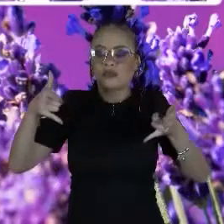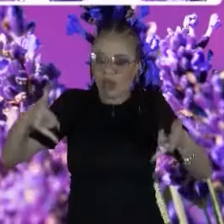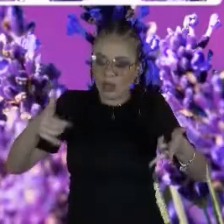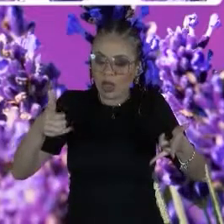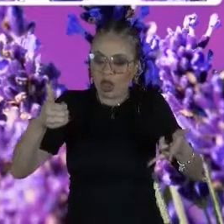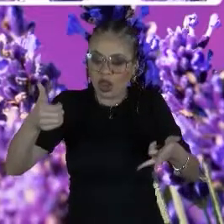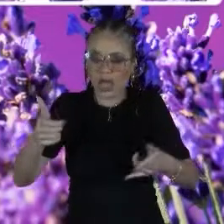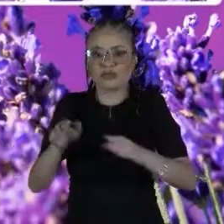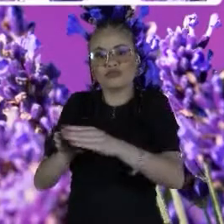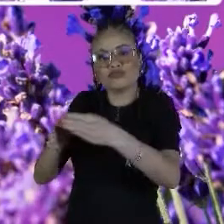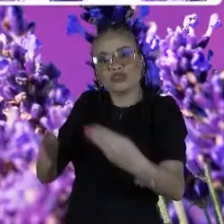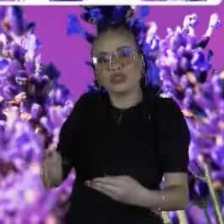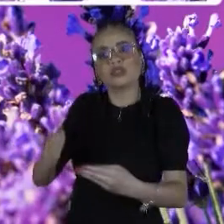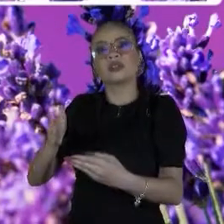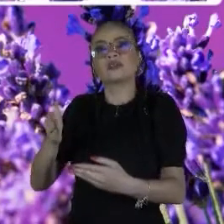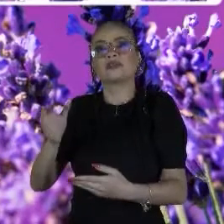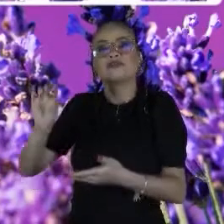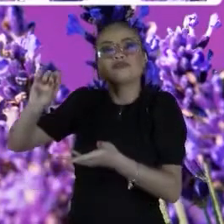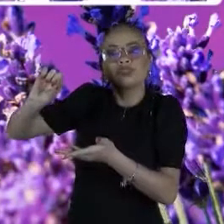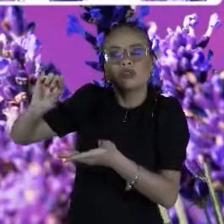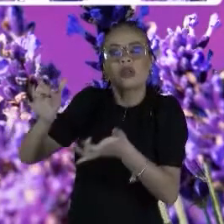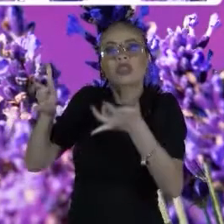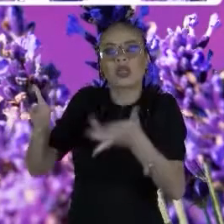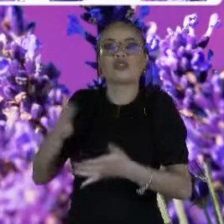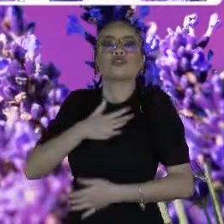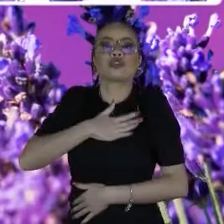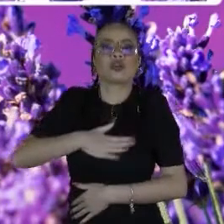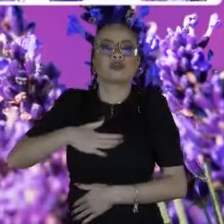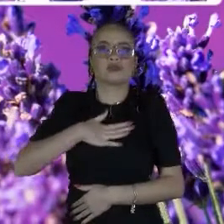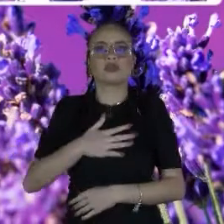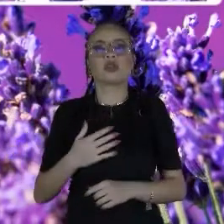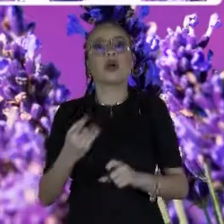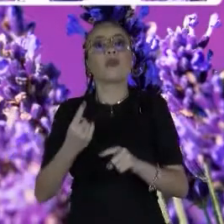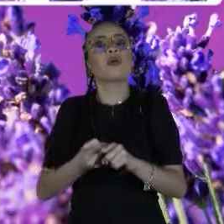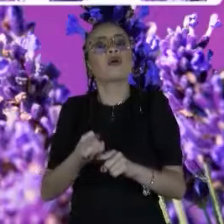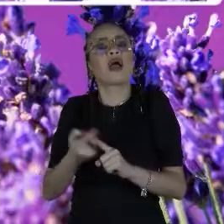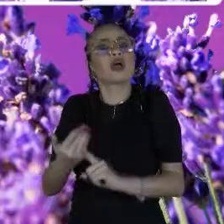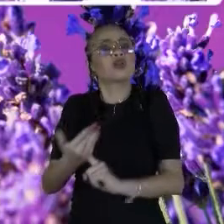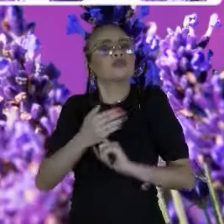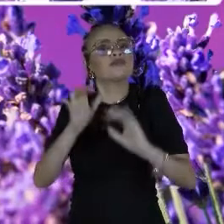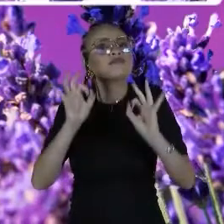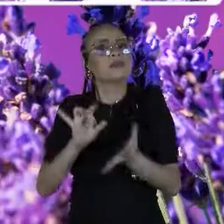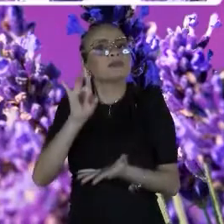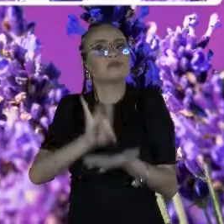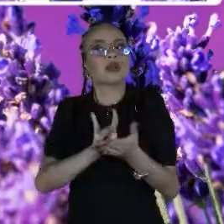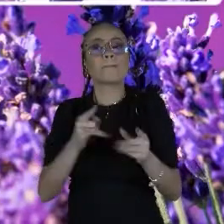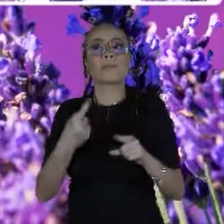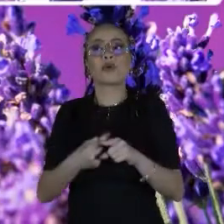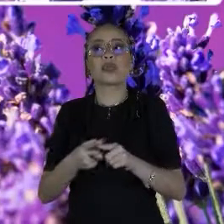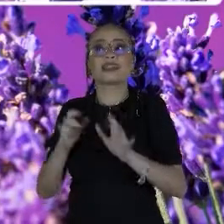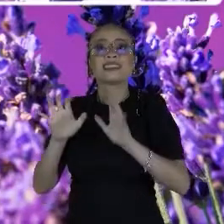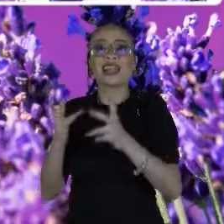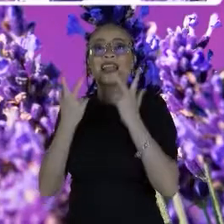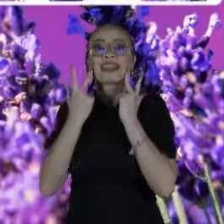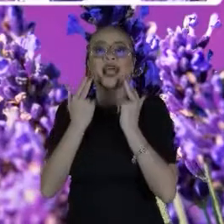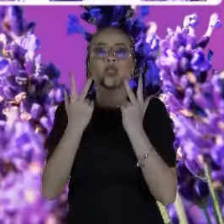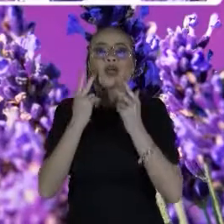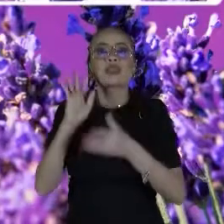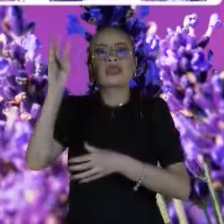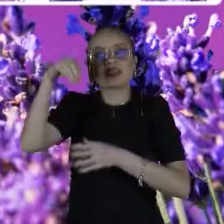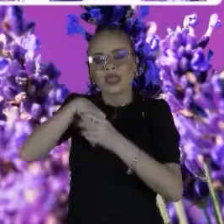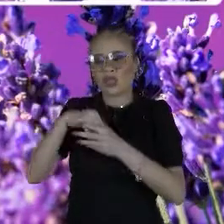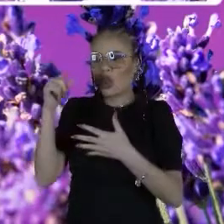os olhos existenciais eles são tão eficazes justamente por serem naturais e eles contém diferentes